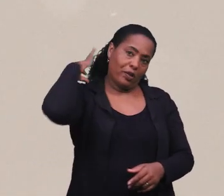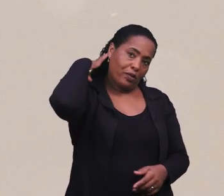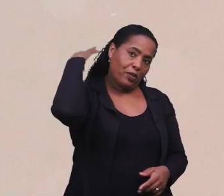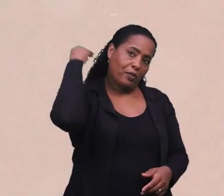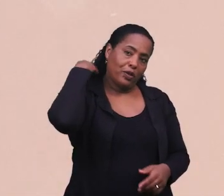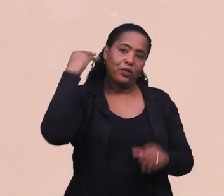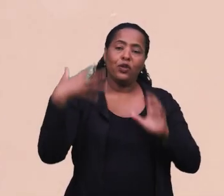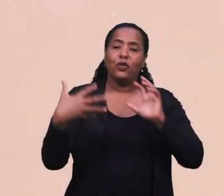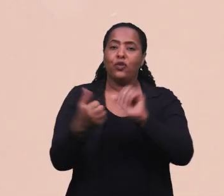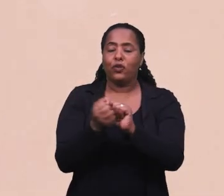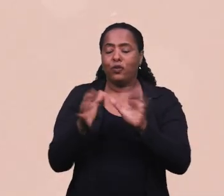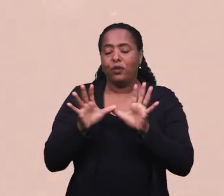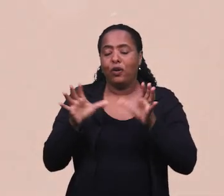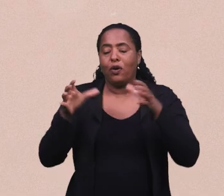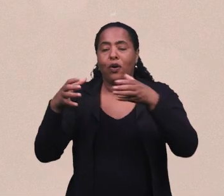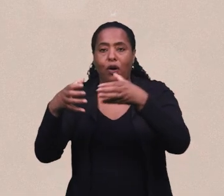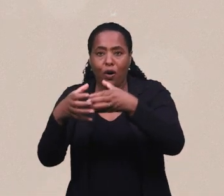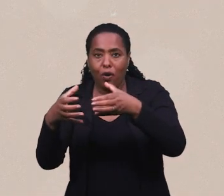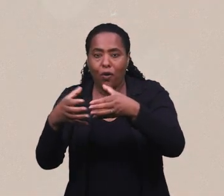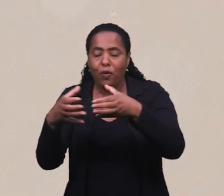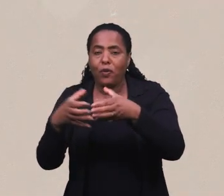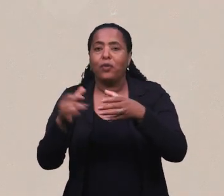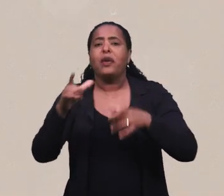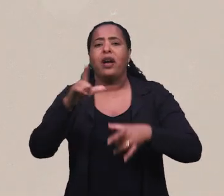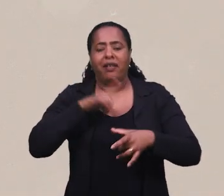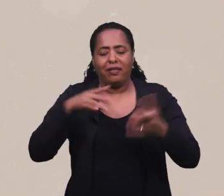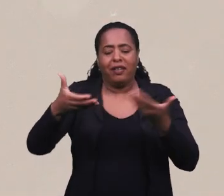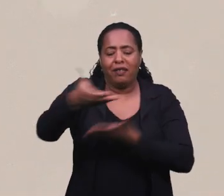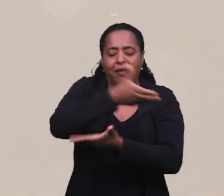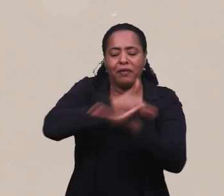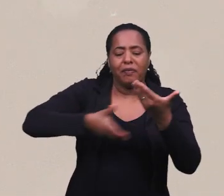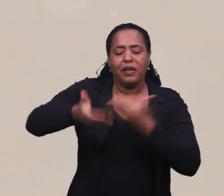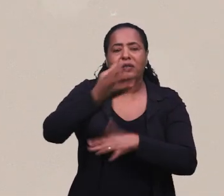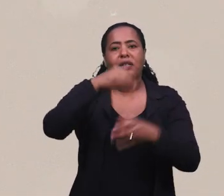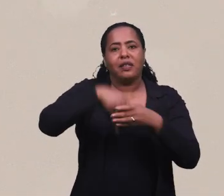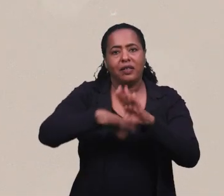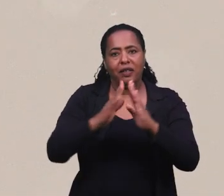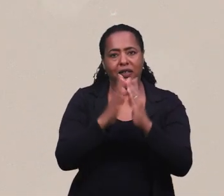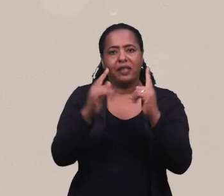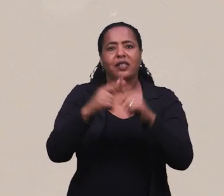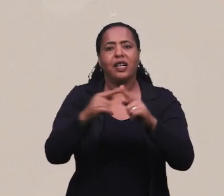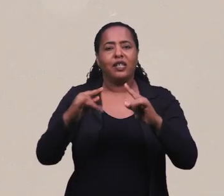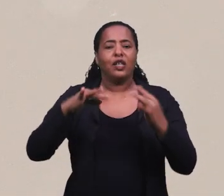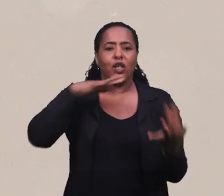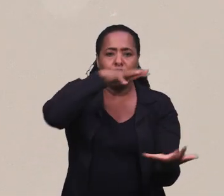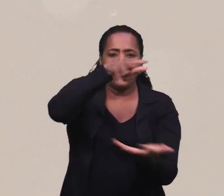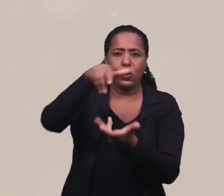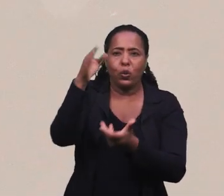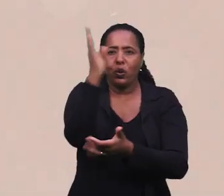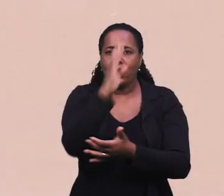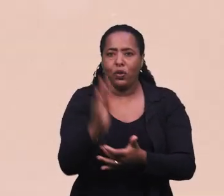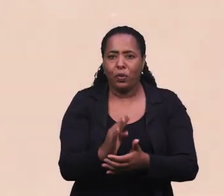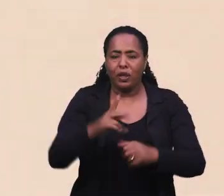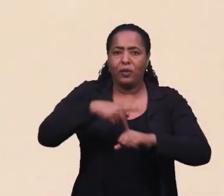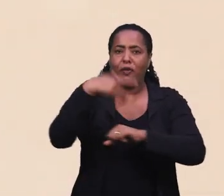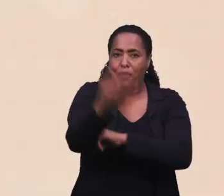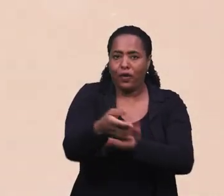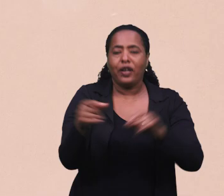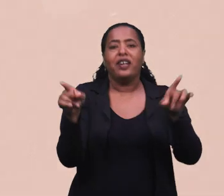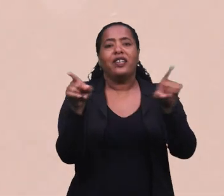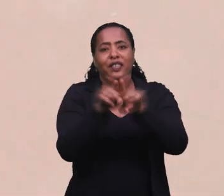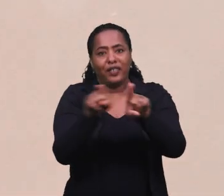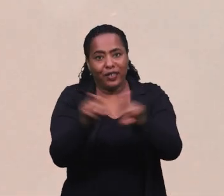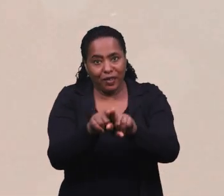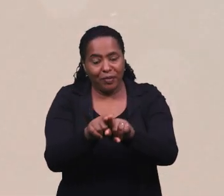esposa Olívia, uma serva do Senhor, uma valente, que está aqui sempre na igreja, não perde a madrugada. É uma bênção